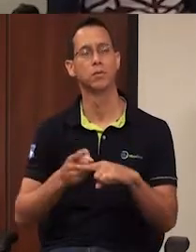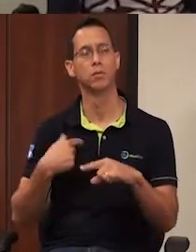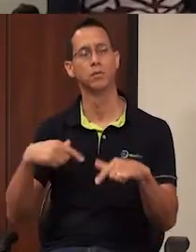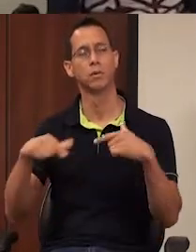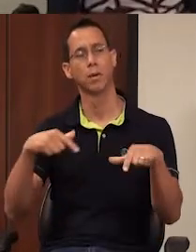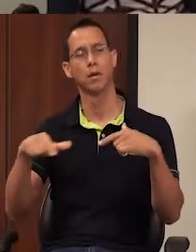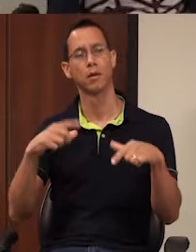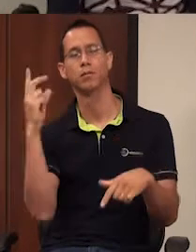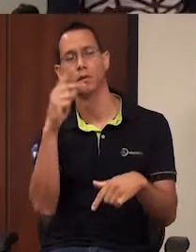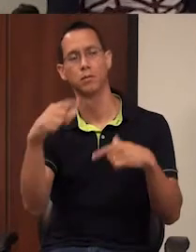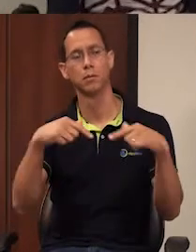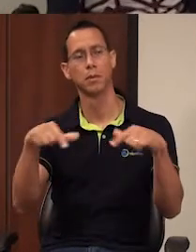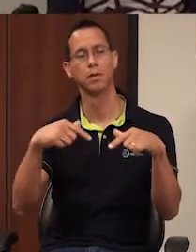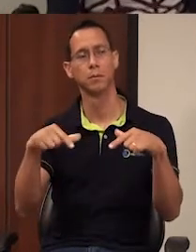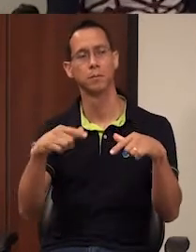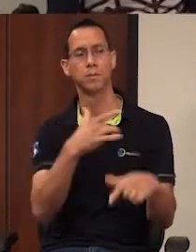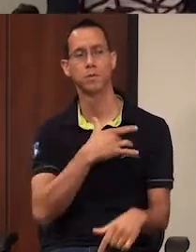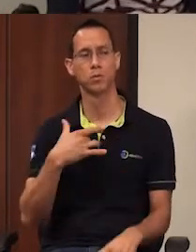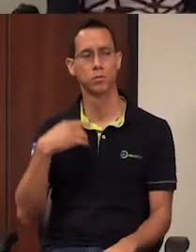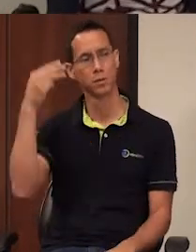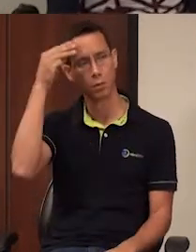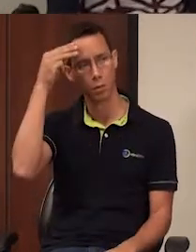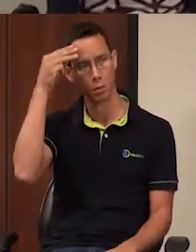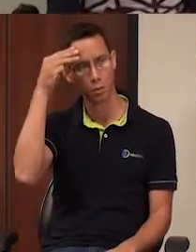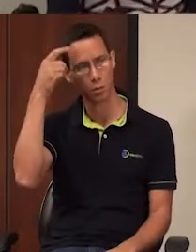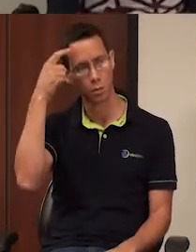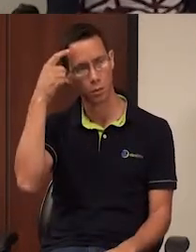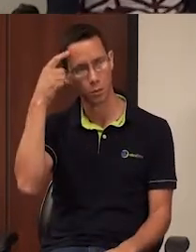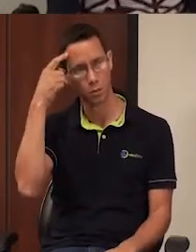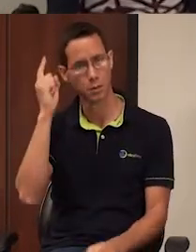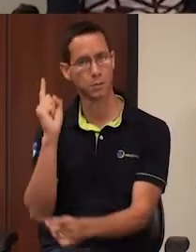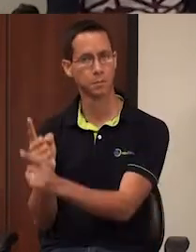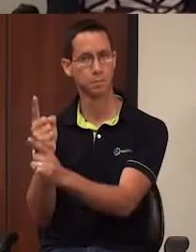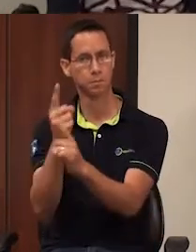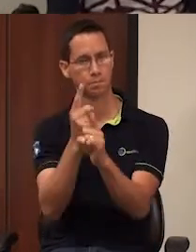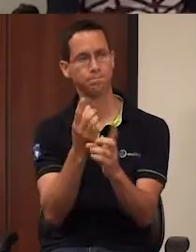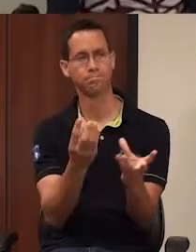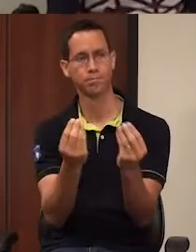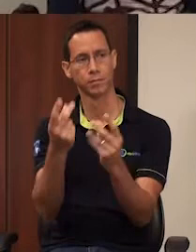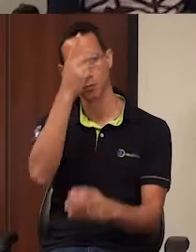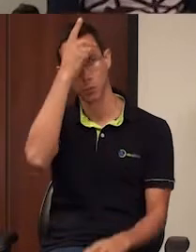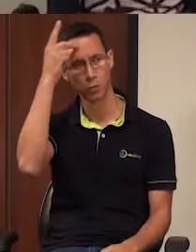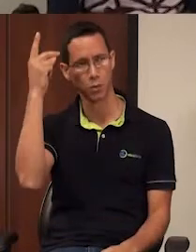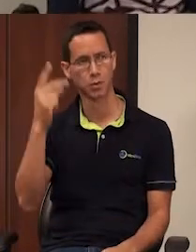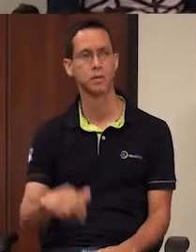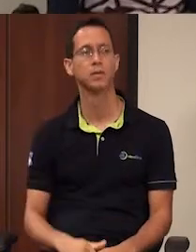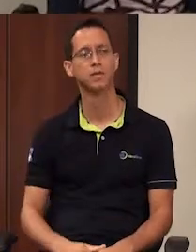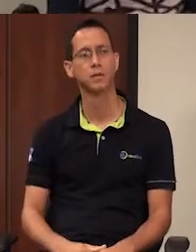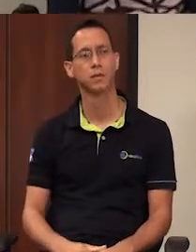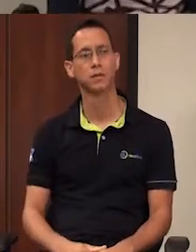área de saúde mental, onde eu me deparo com um número muito grande de pessoas que